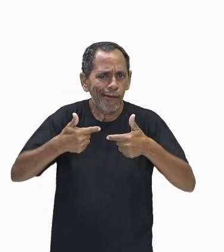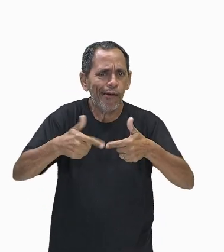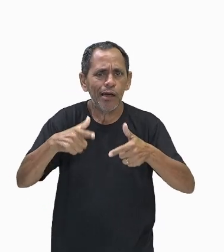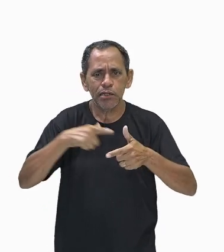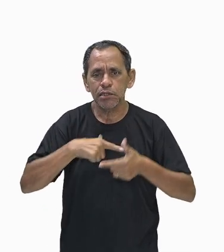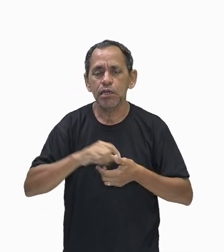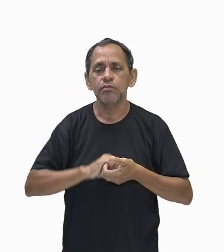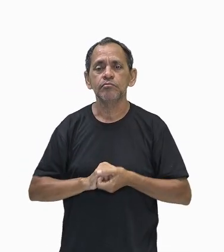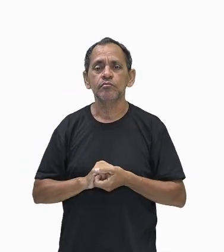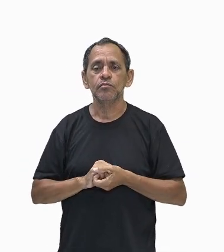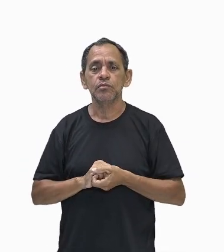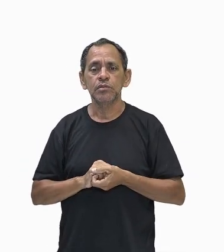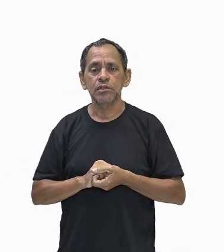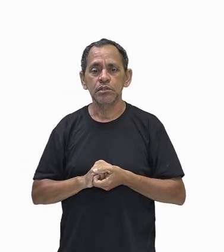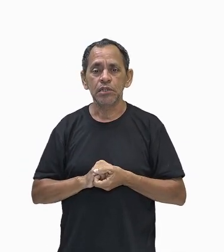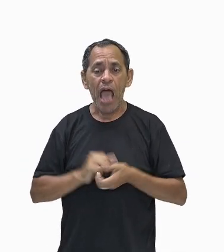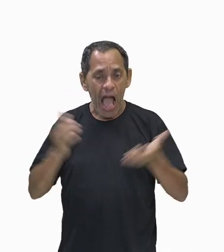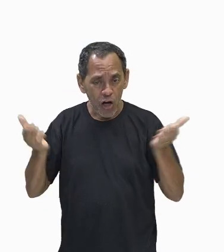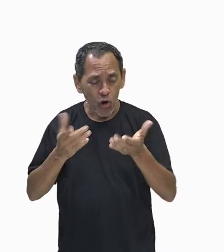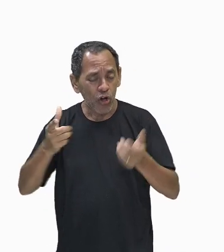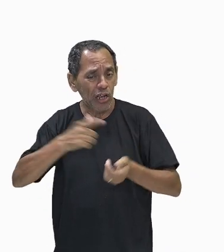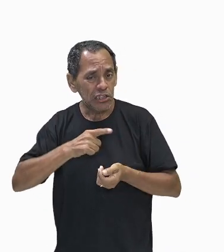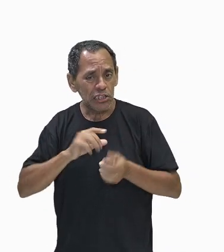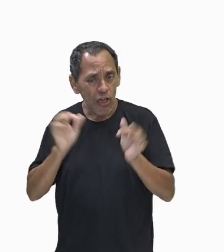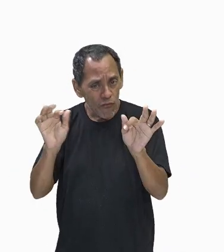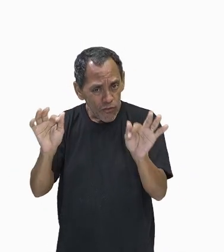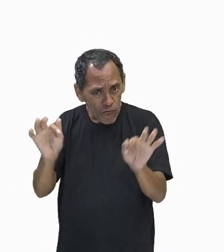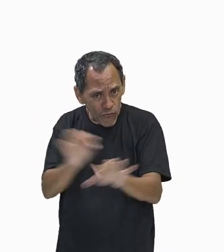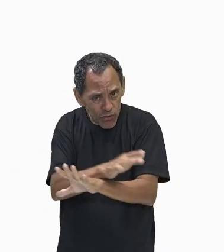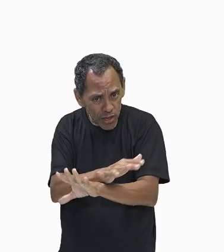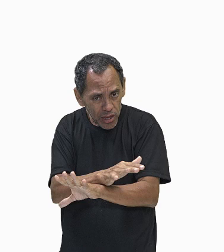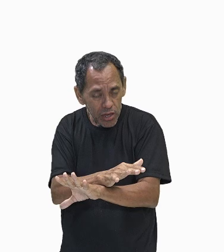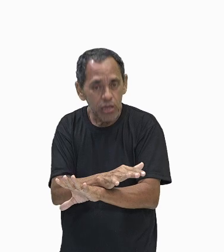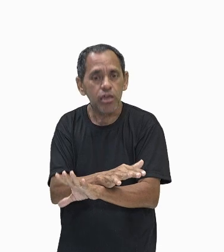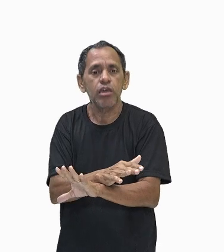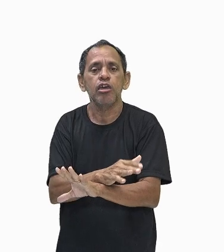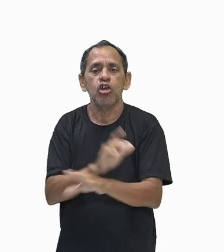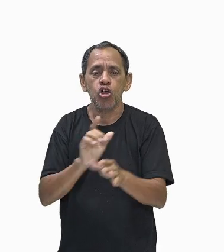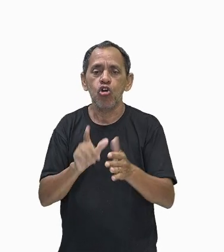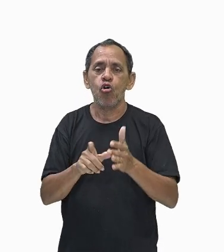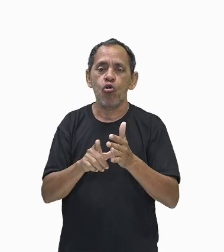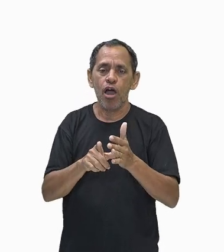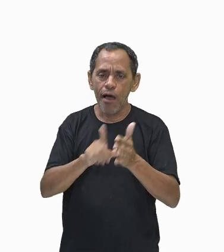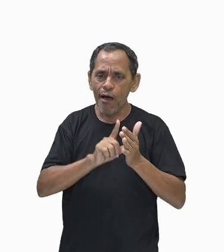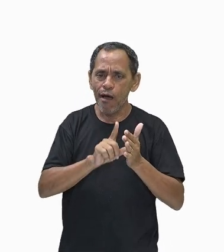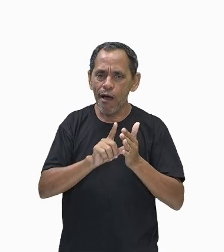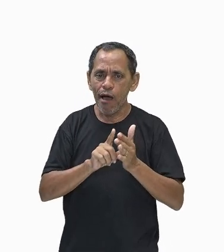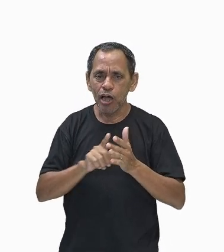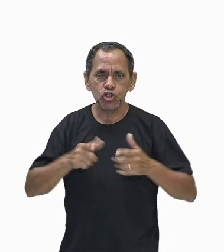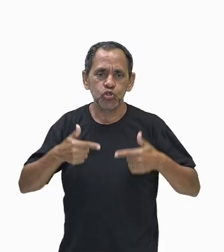então, dessa guerra greco-pérsica e agora a gente já vai entrar em outra, tá? Que é agora,